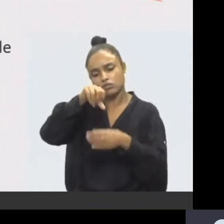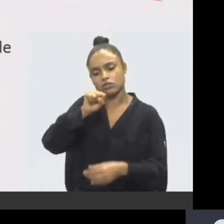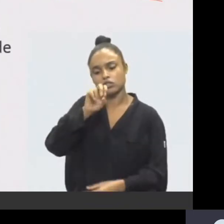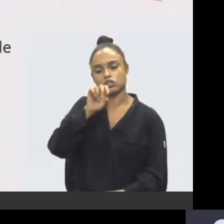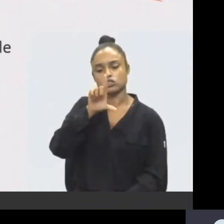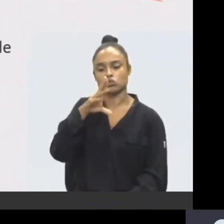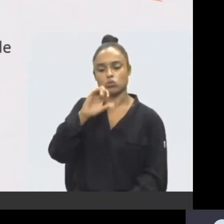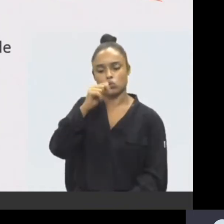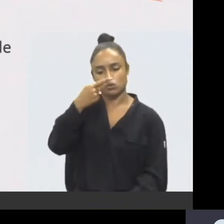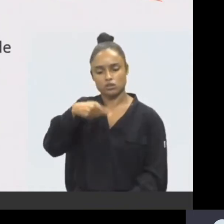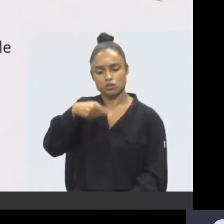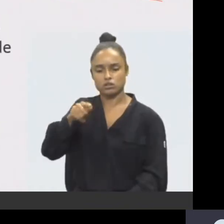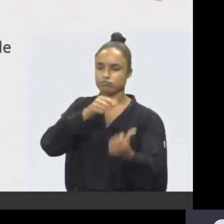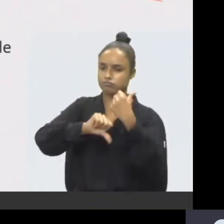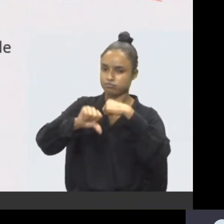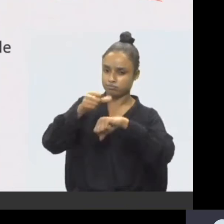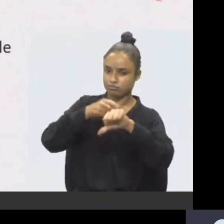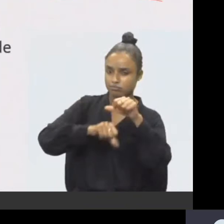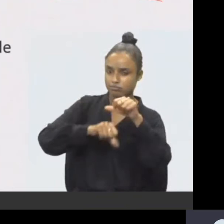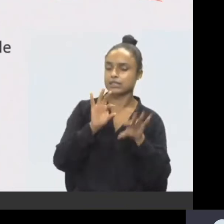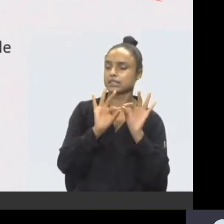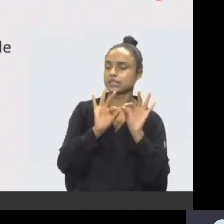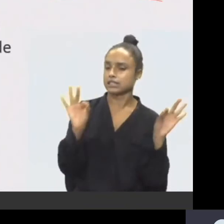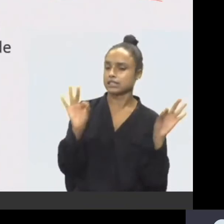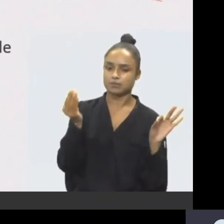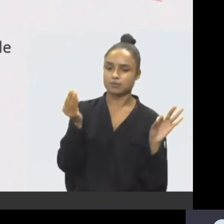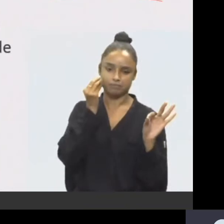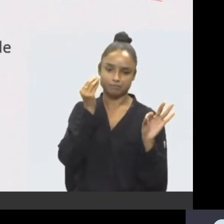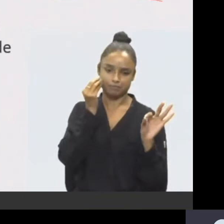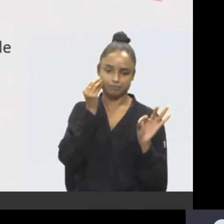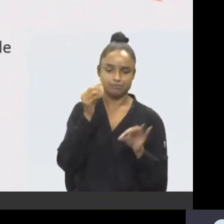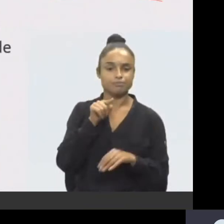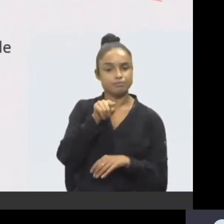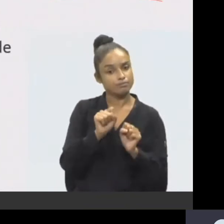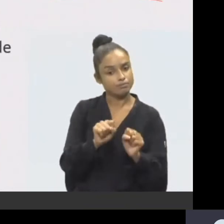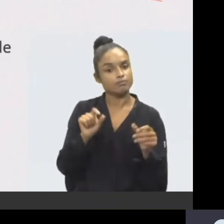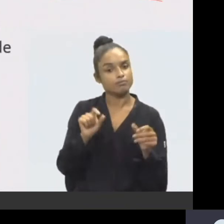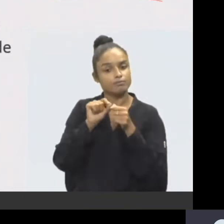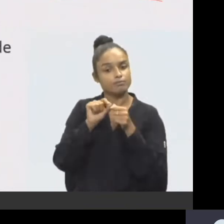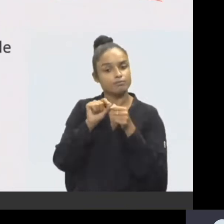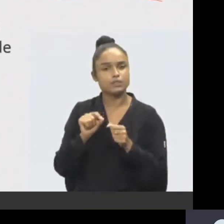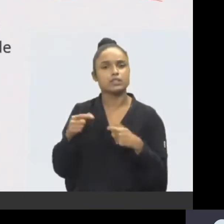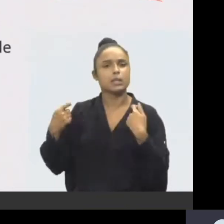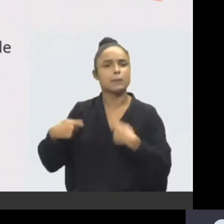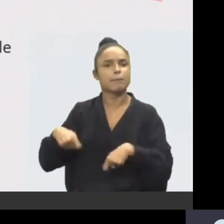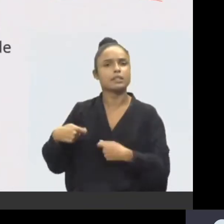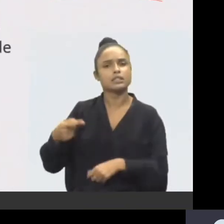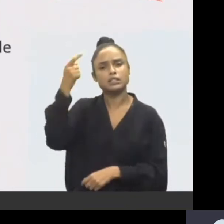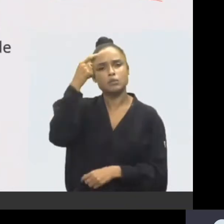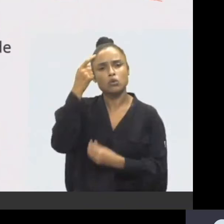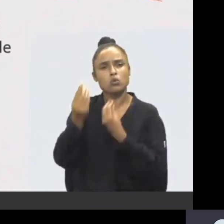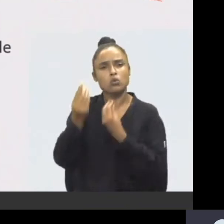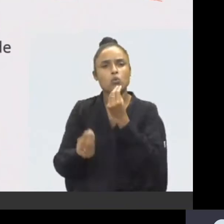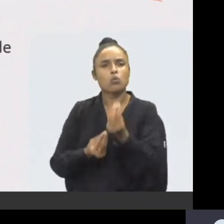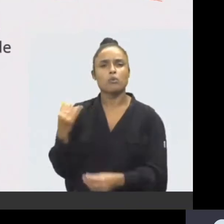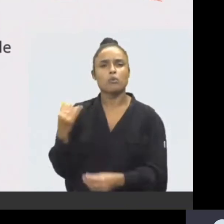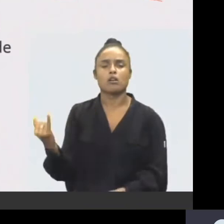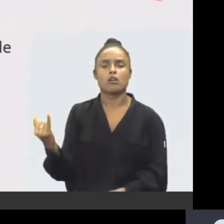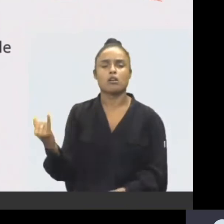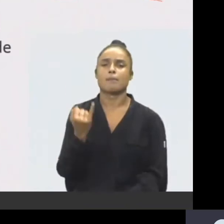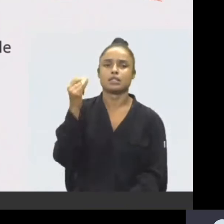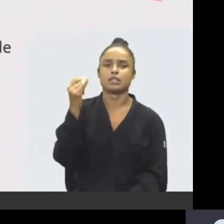identificado. Então são testes simples de serem realizados. E nós precisamos observar também um ponto